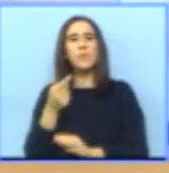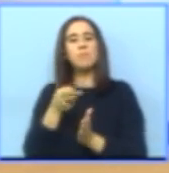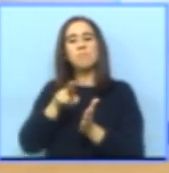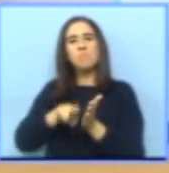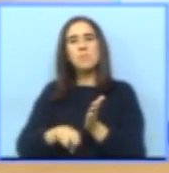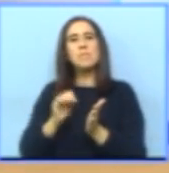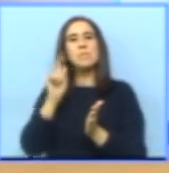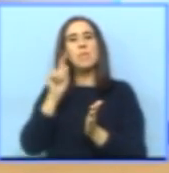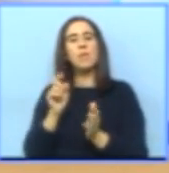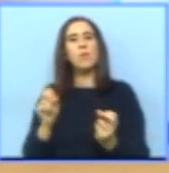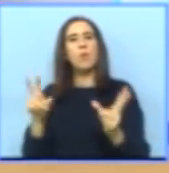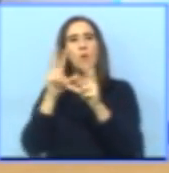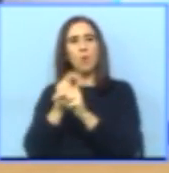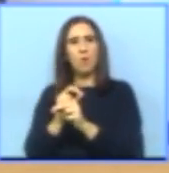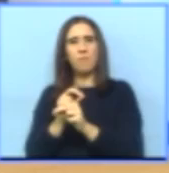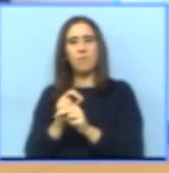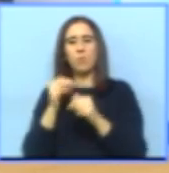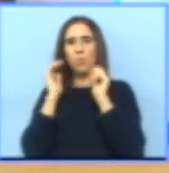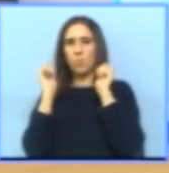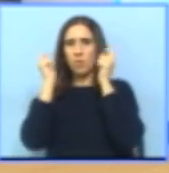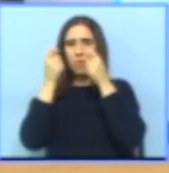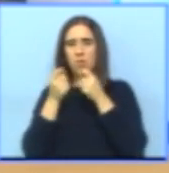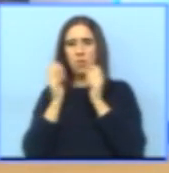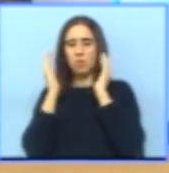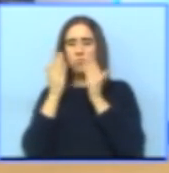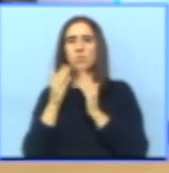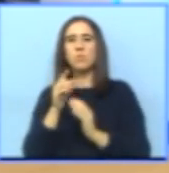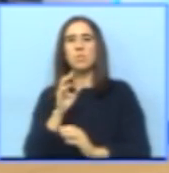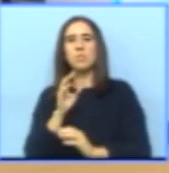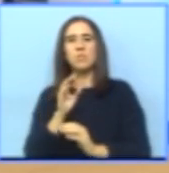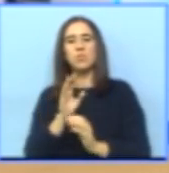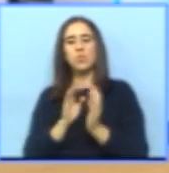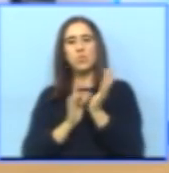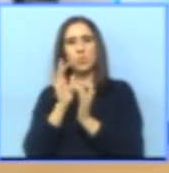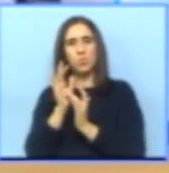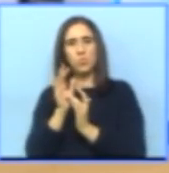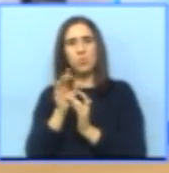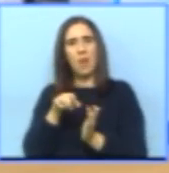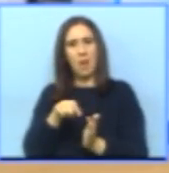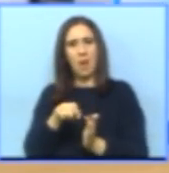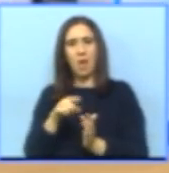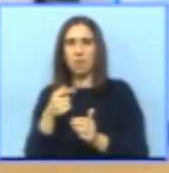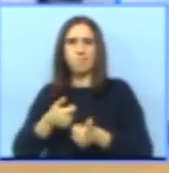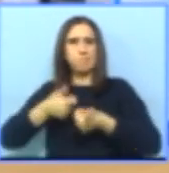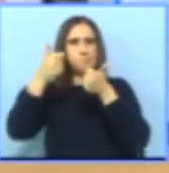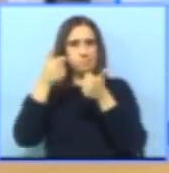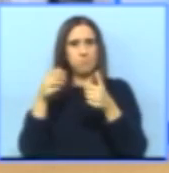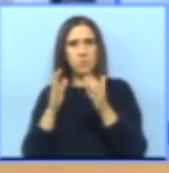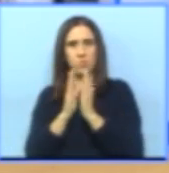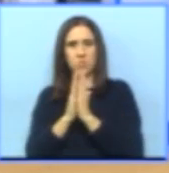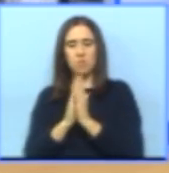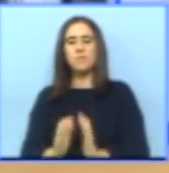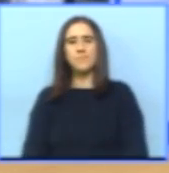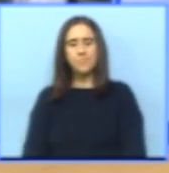de Jesus, hoje digamos, a igreja sede da Diocese. E este trabalho, digamos, dos